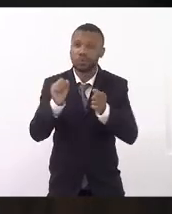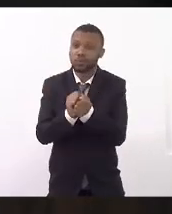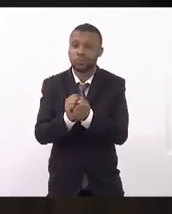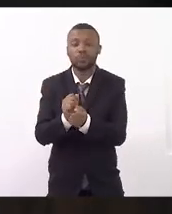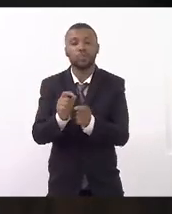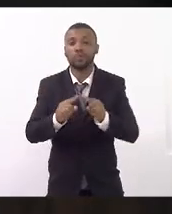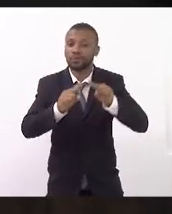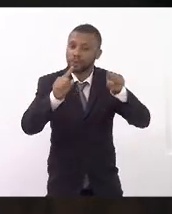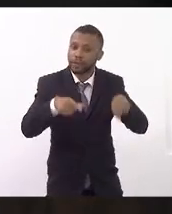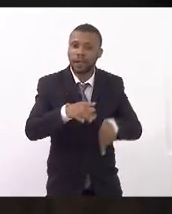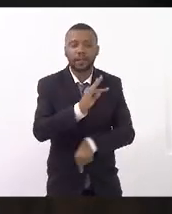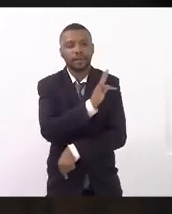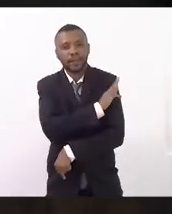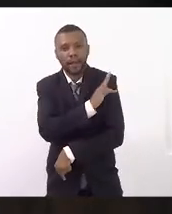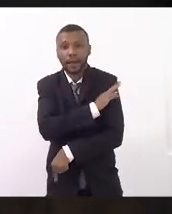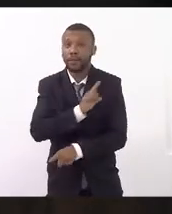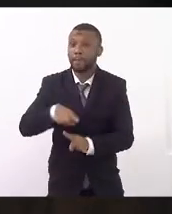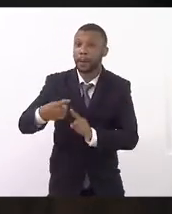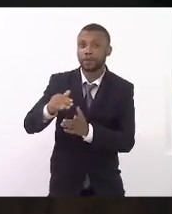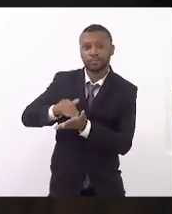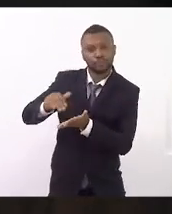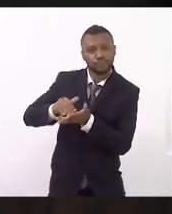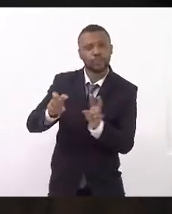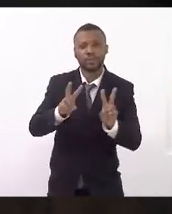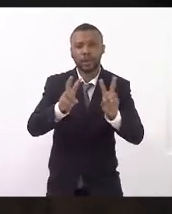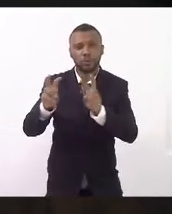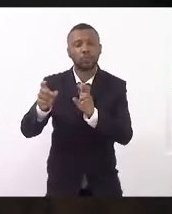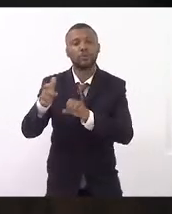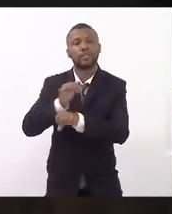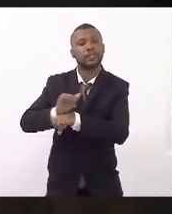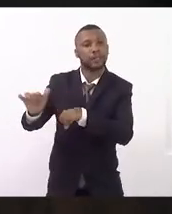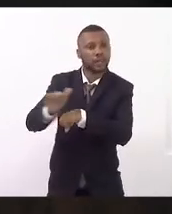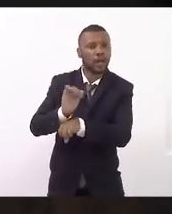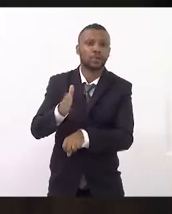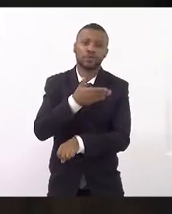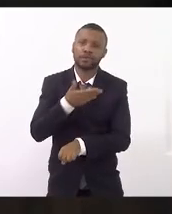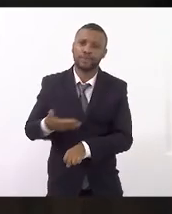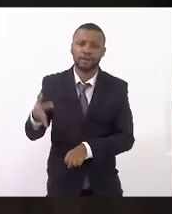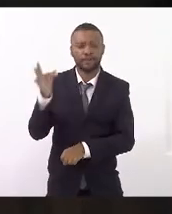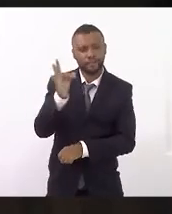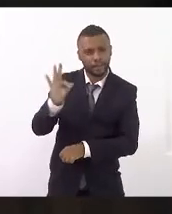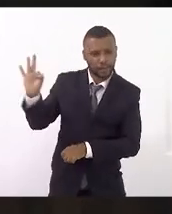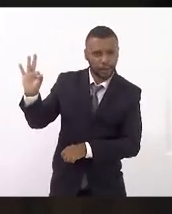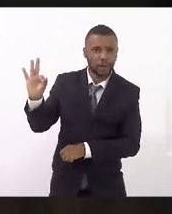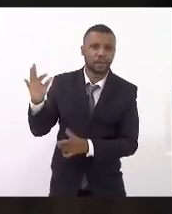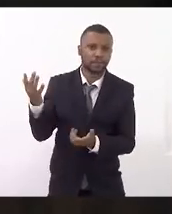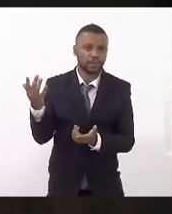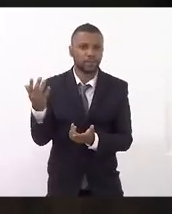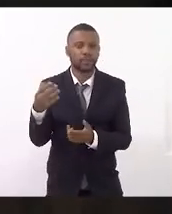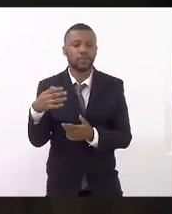com... Secretário de Assuntos Estratégicos do Governo Federal, com a PESAGRO,